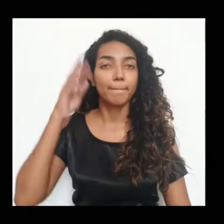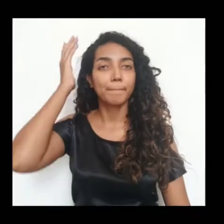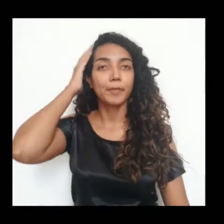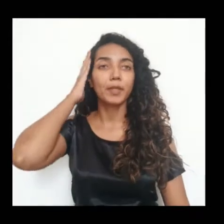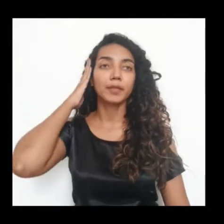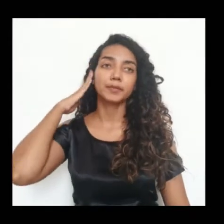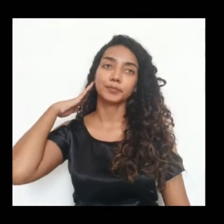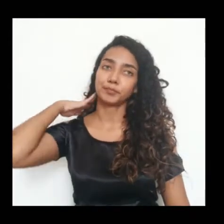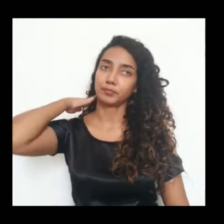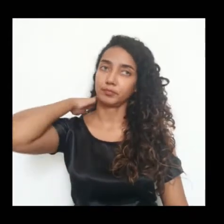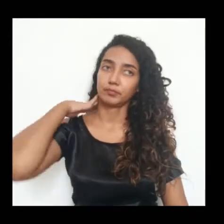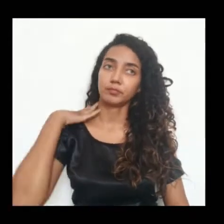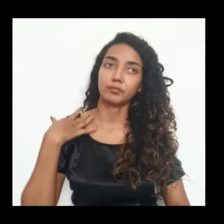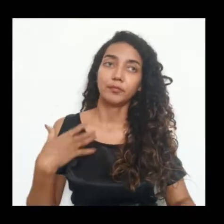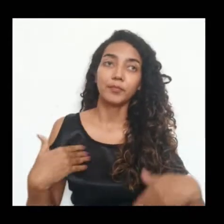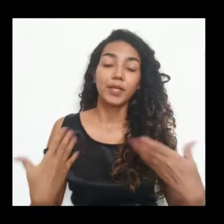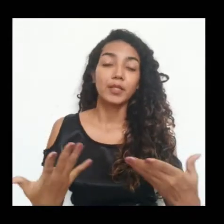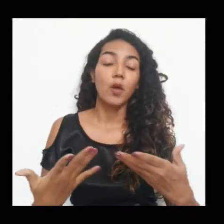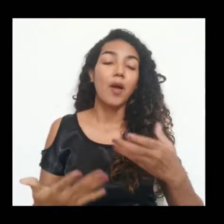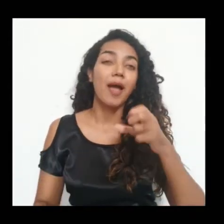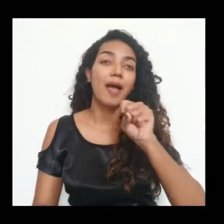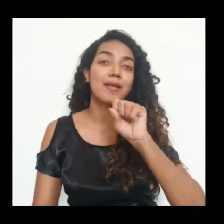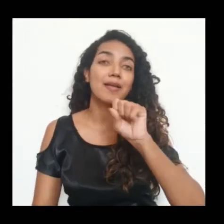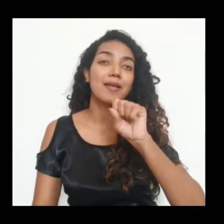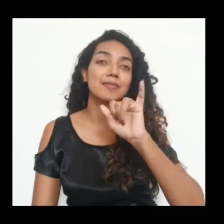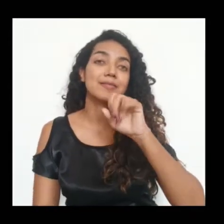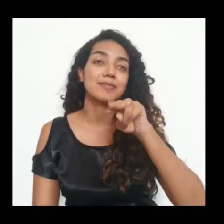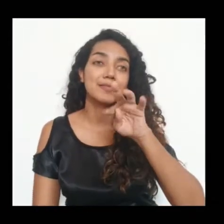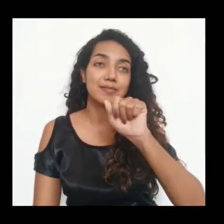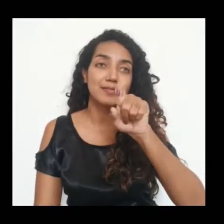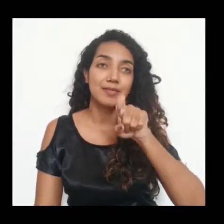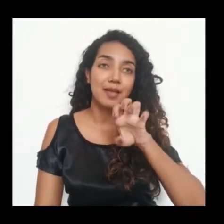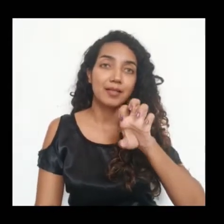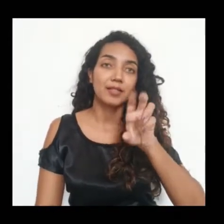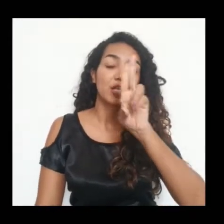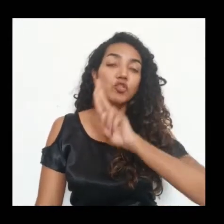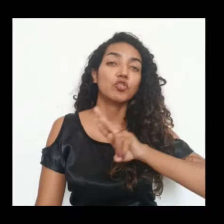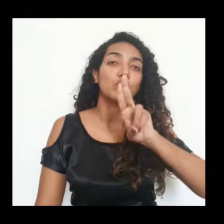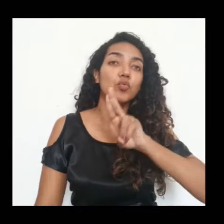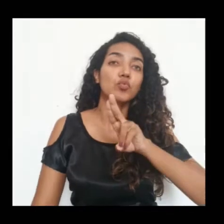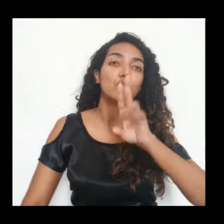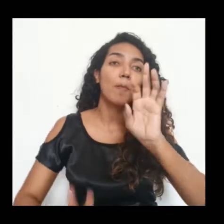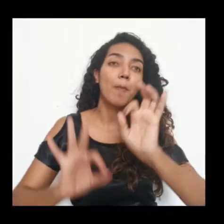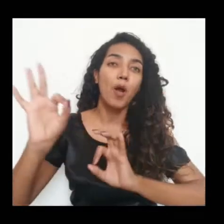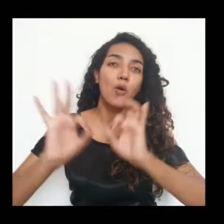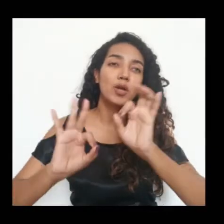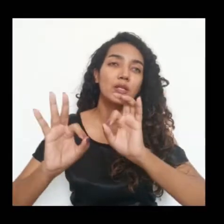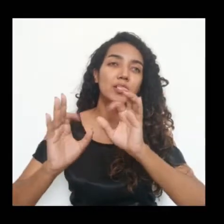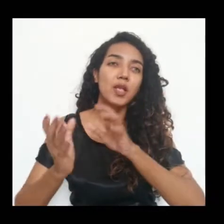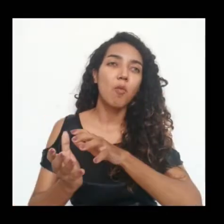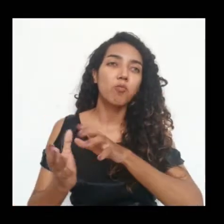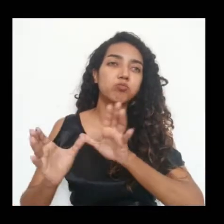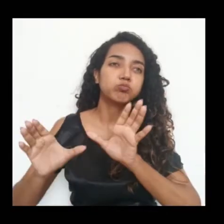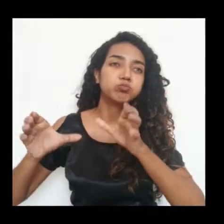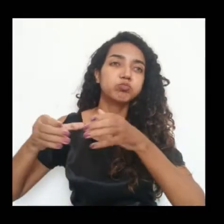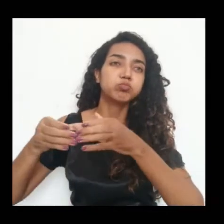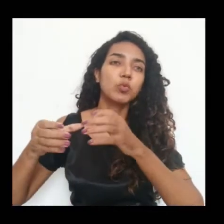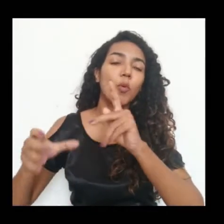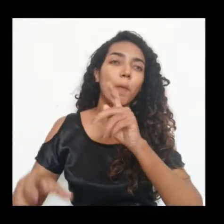que a gente utiliza para definir um pacote na linguagem é essa daqui. Existe uma palavra reservada chamada package. Ela